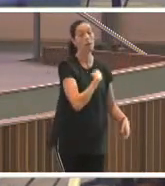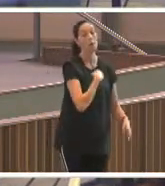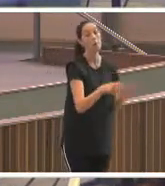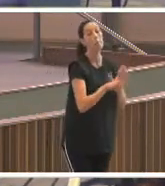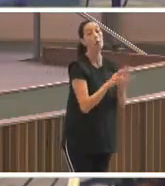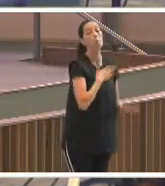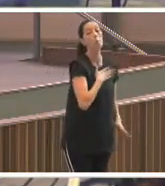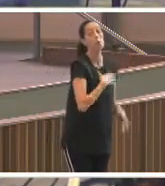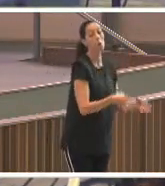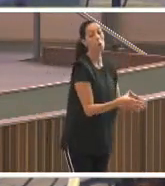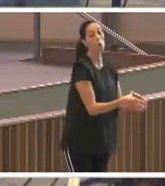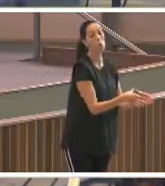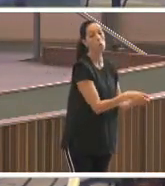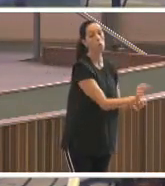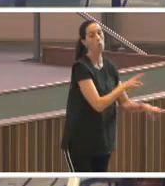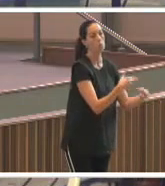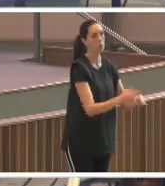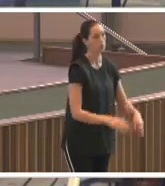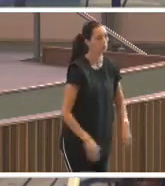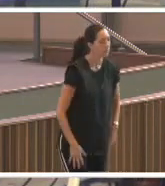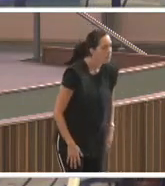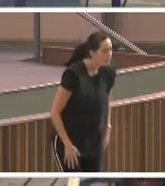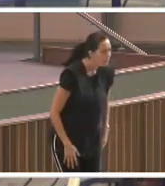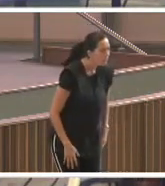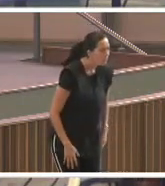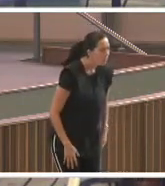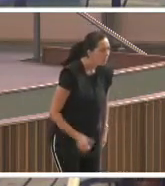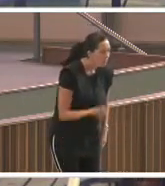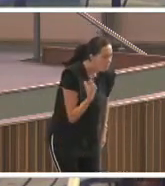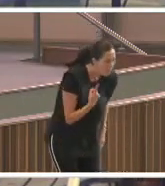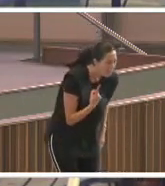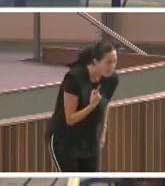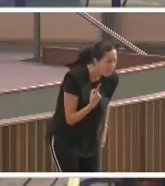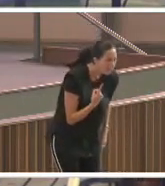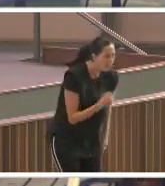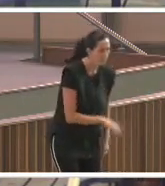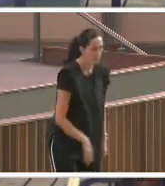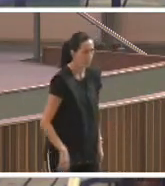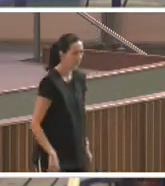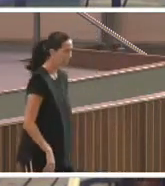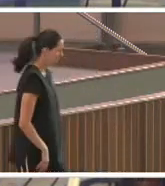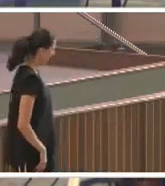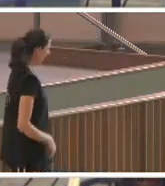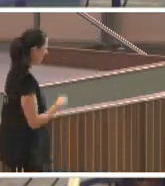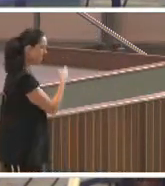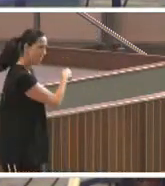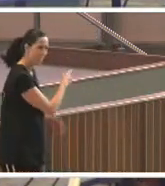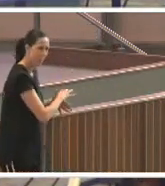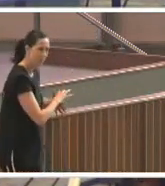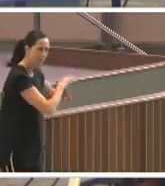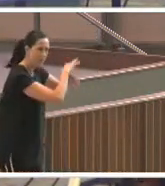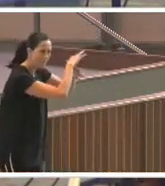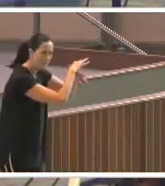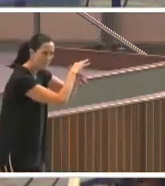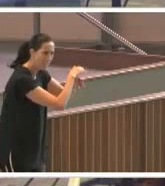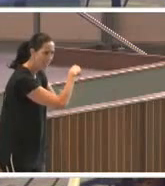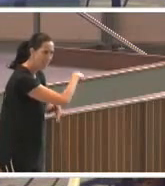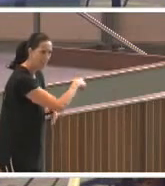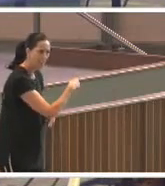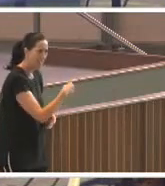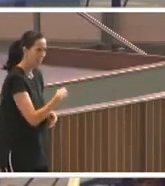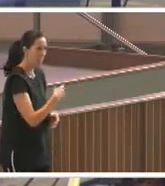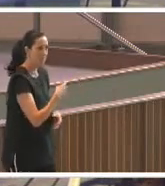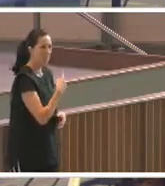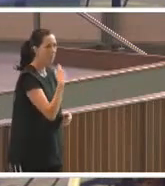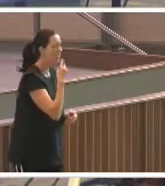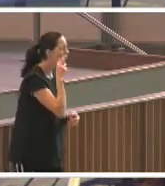só, um líder que não é capaz de ver e com alegria o crescimento espiritual dos seus liderados,